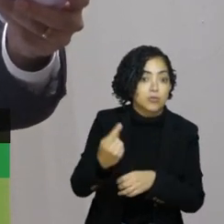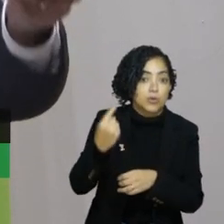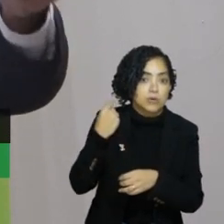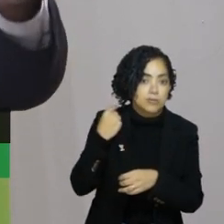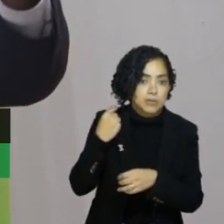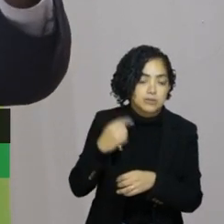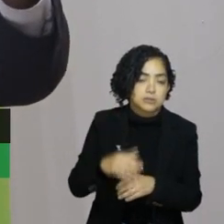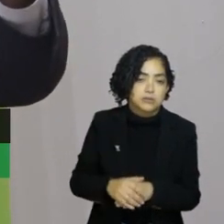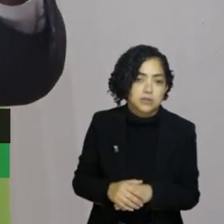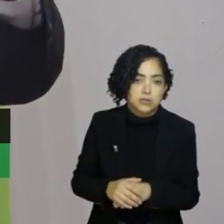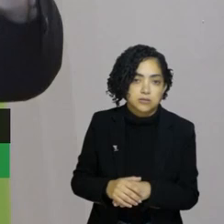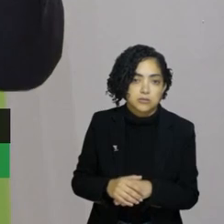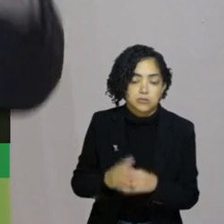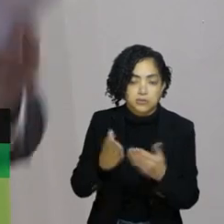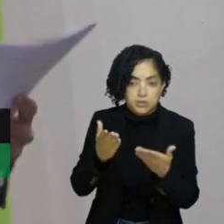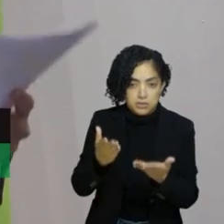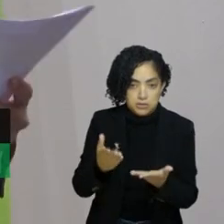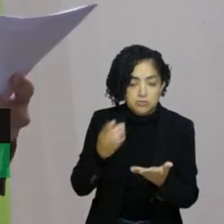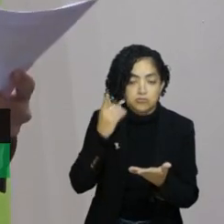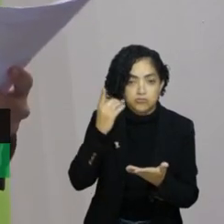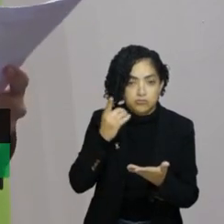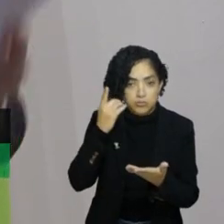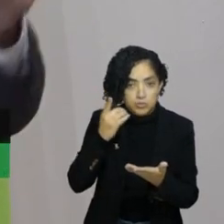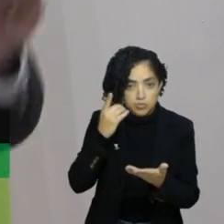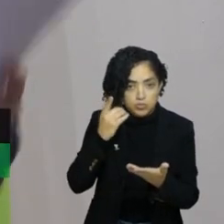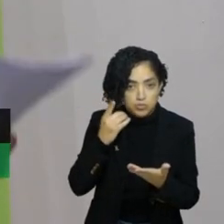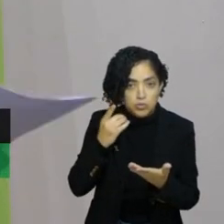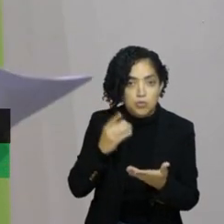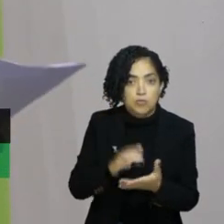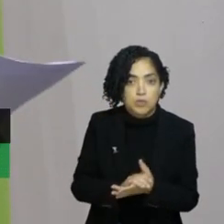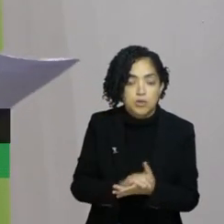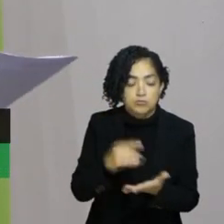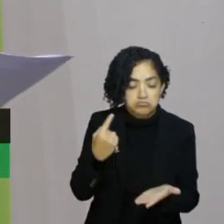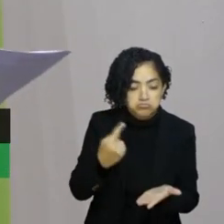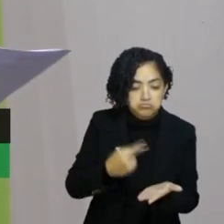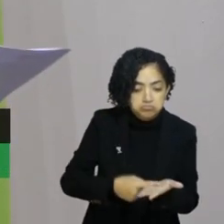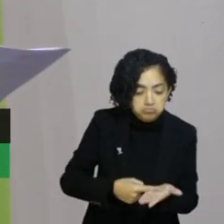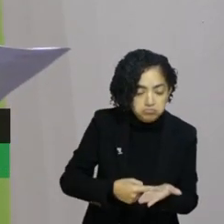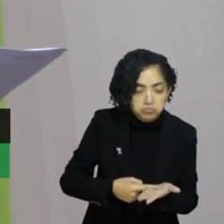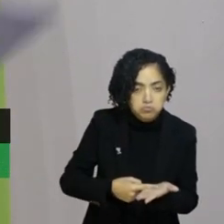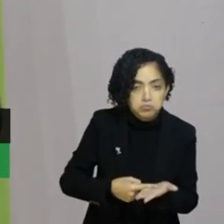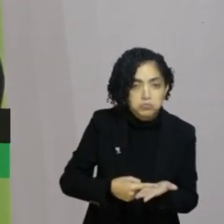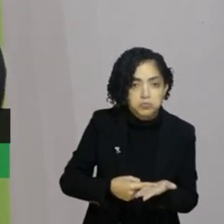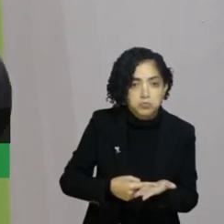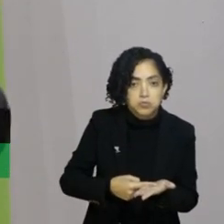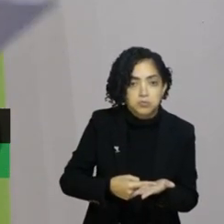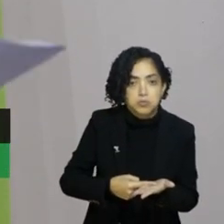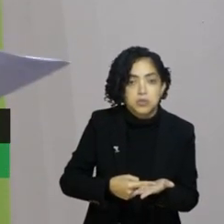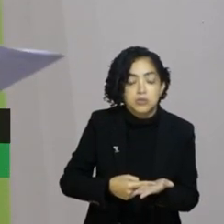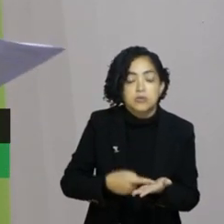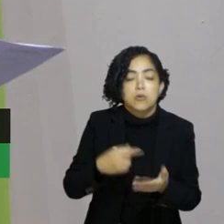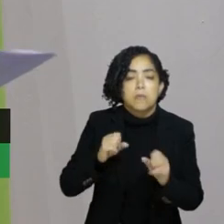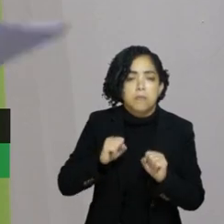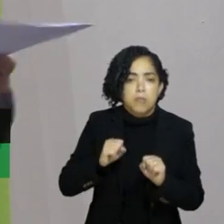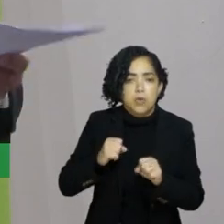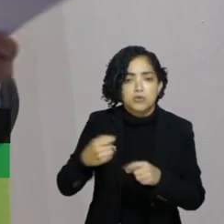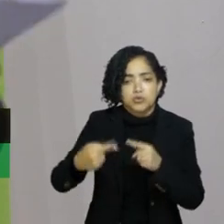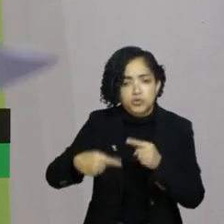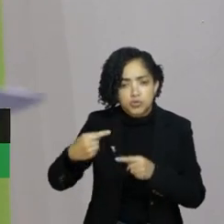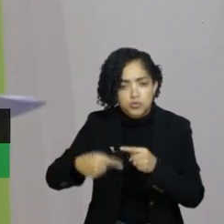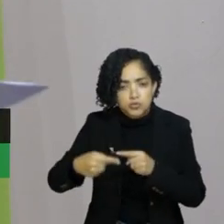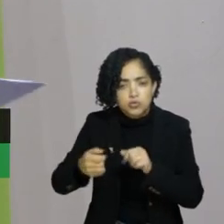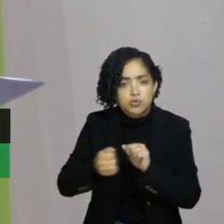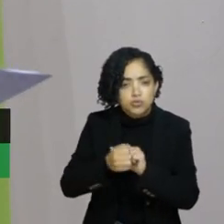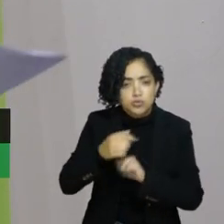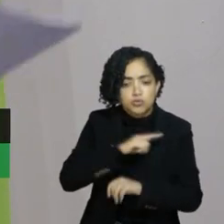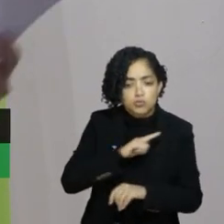E o senhor, que é um homem de postura, de compromisso, pode discutir isso com o governador para que a gente